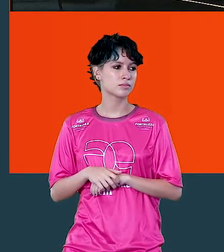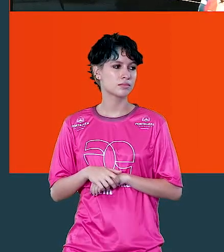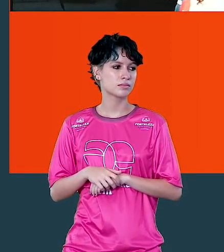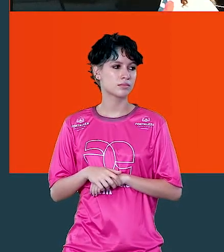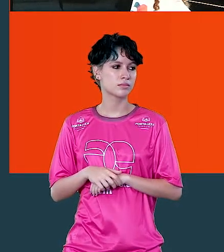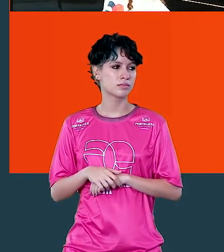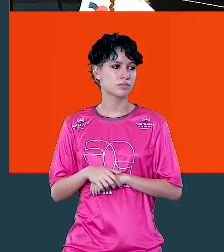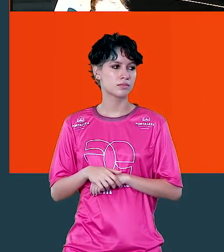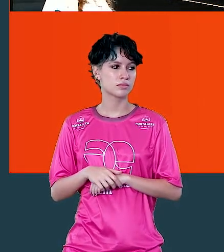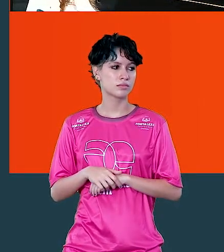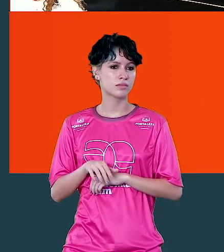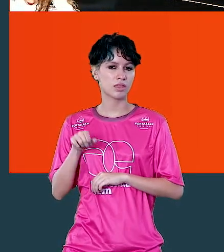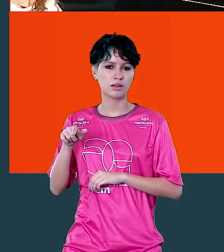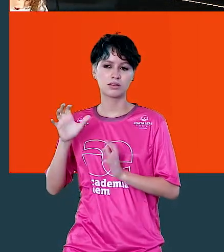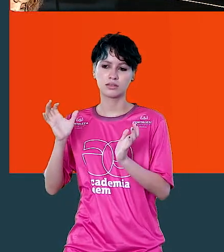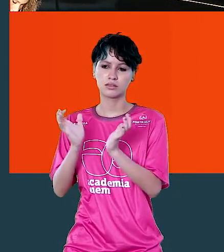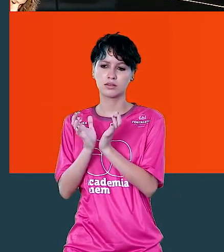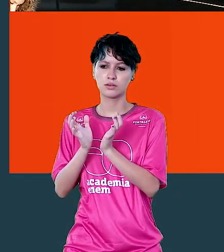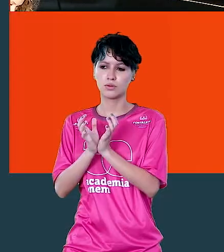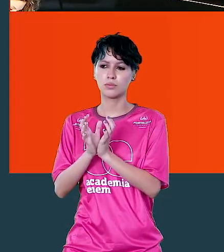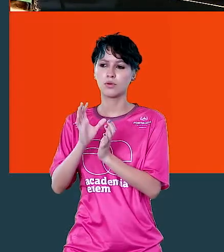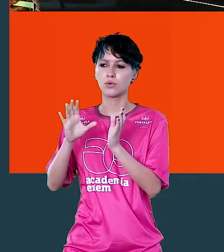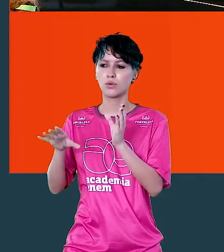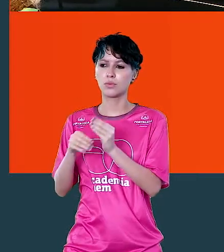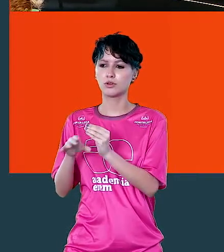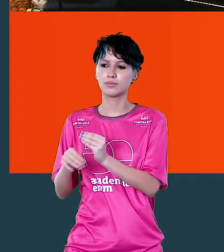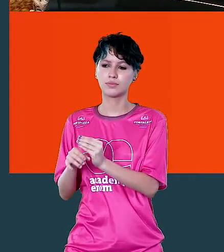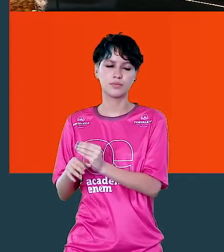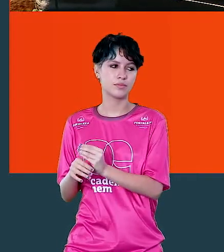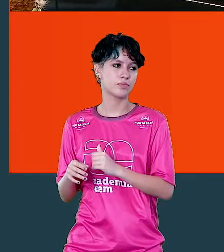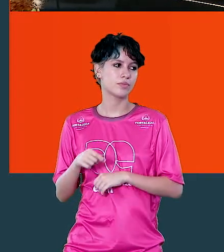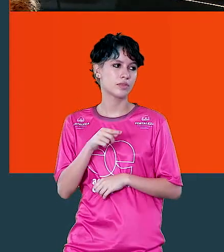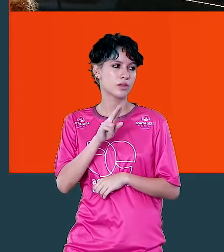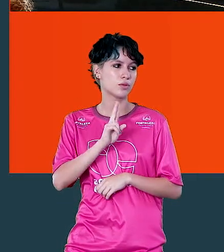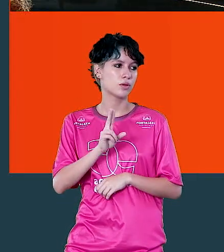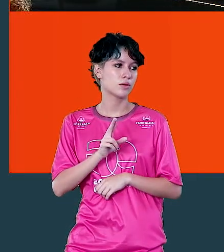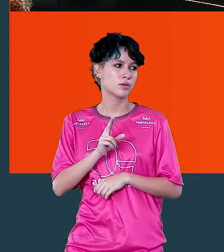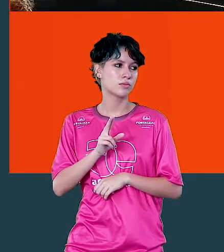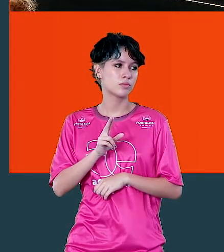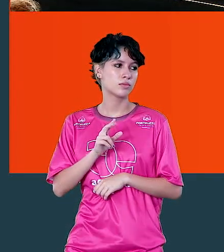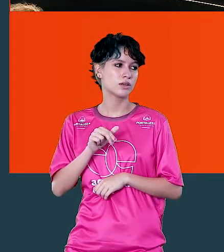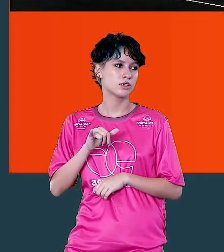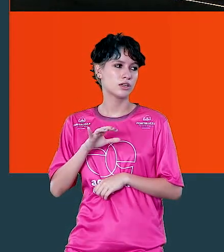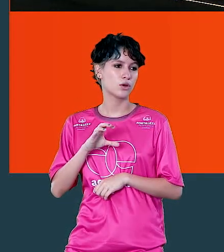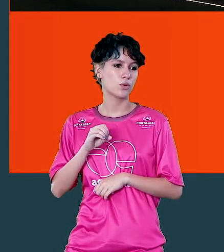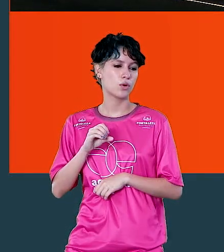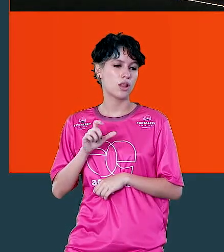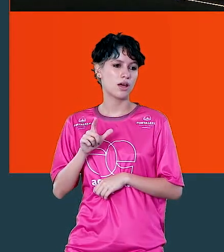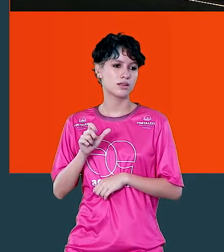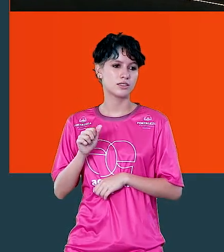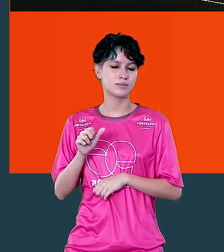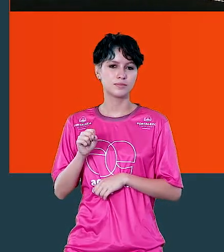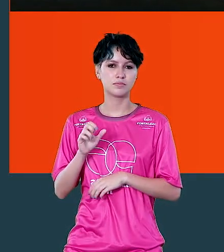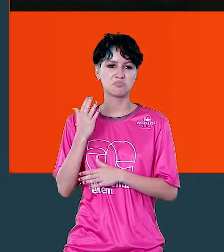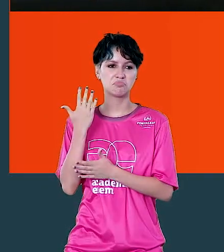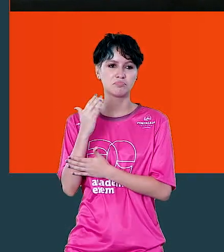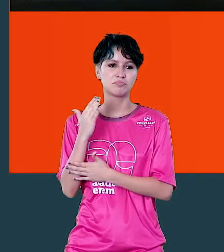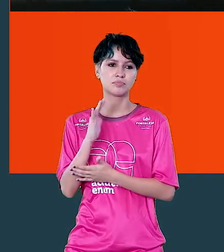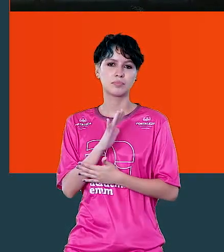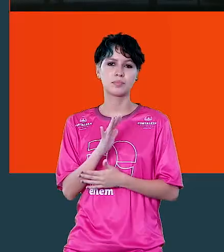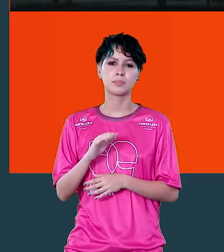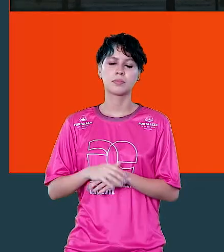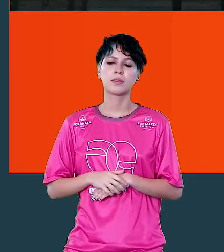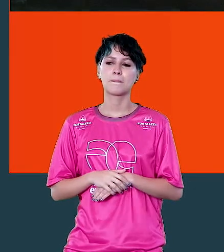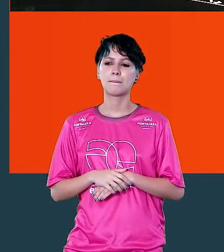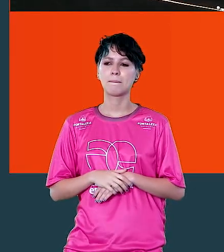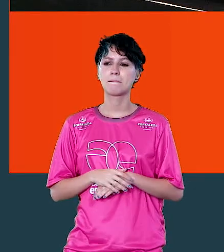substância composta. Pessoal, salva de palmas aqui, como é teu nome? E Nicolas, olha aí o Nicolas aí, ó, dando um show de